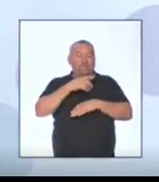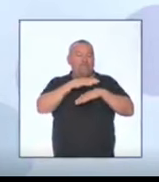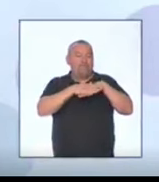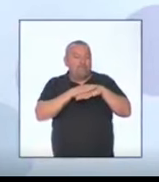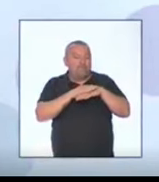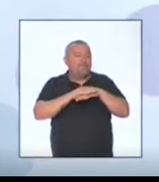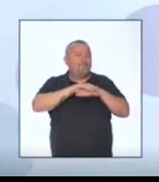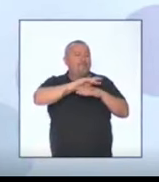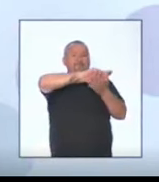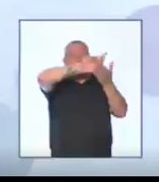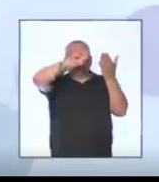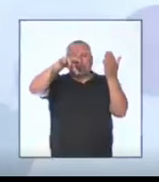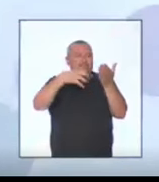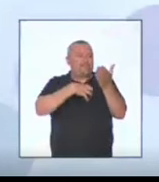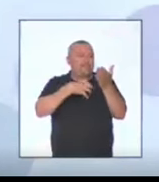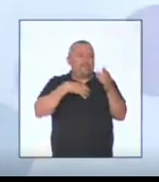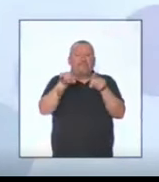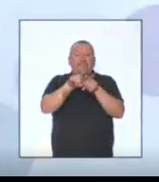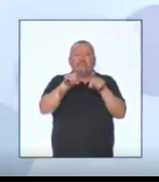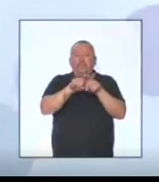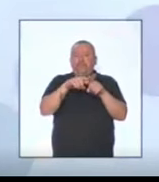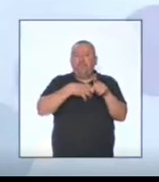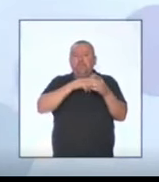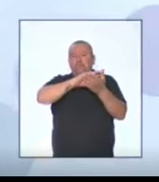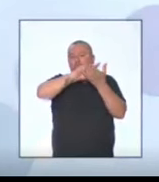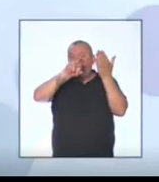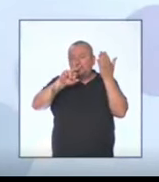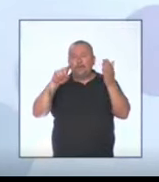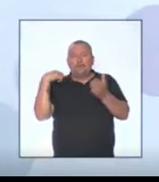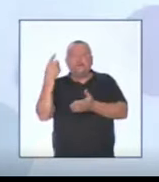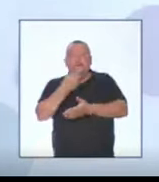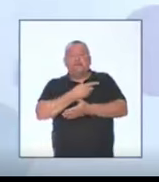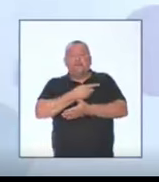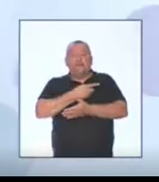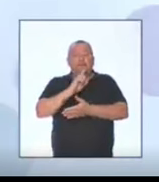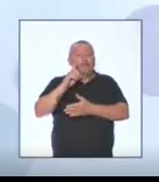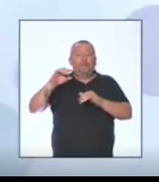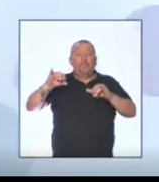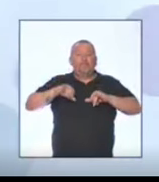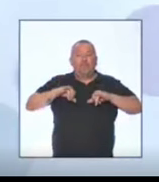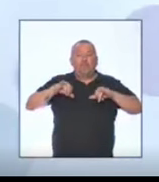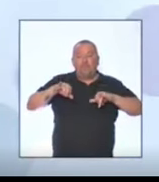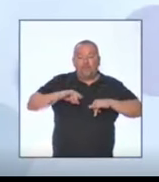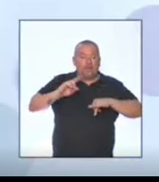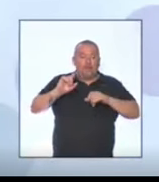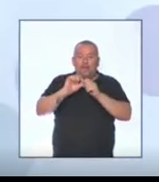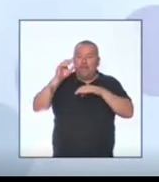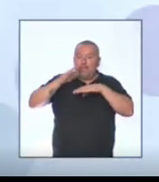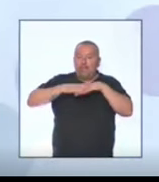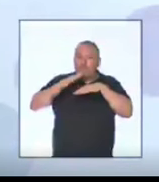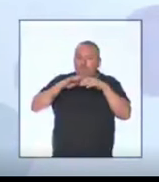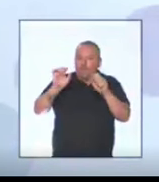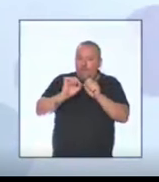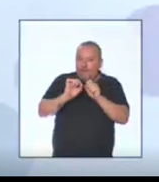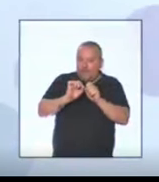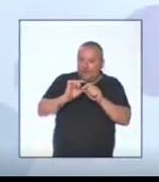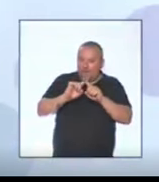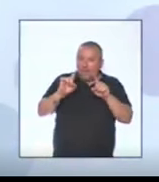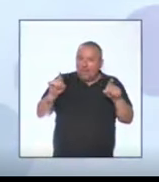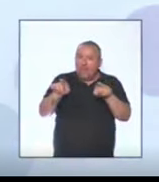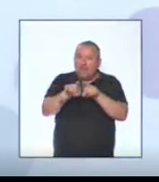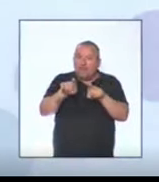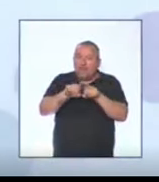sobre várias maneiras, várias formas também da gente não sofrer nem praticar o cyberbullying, mas também pensar